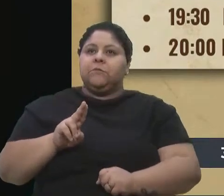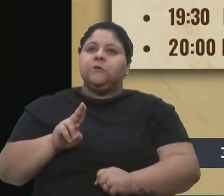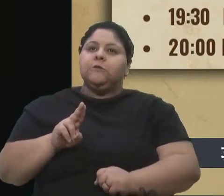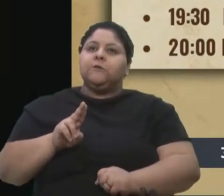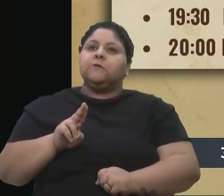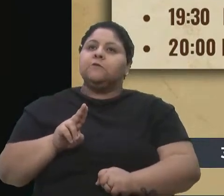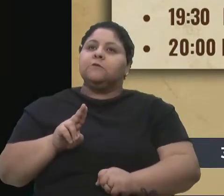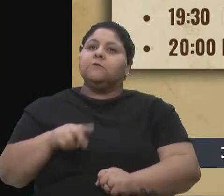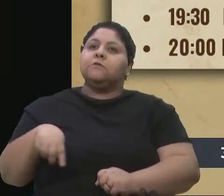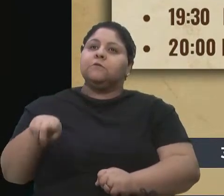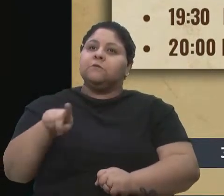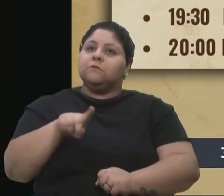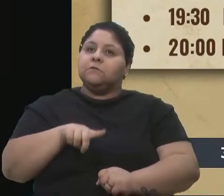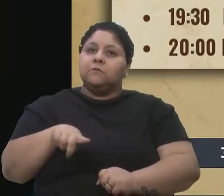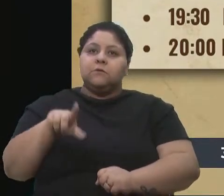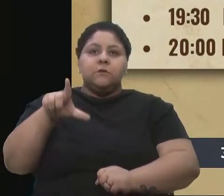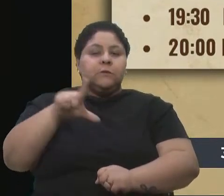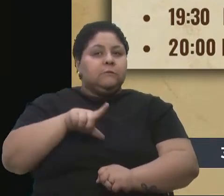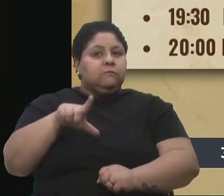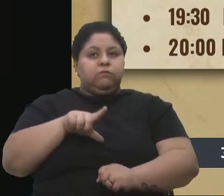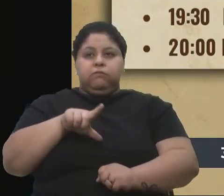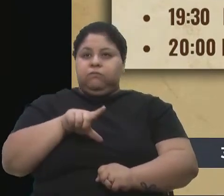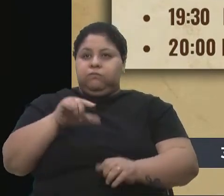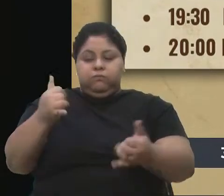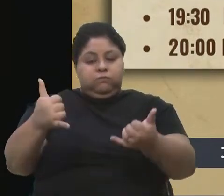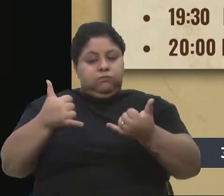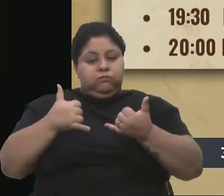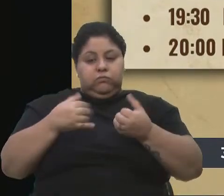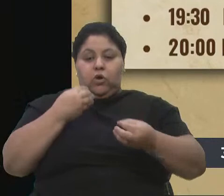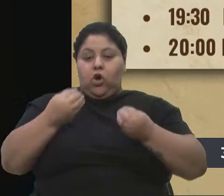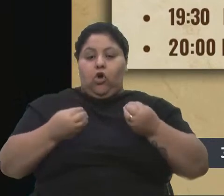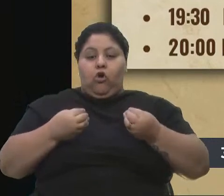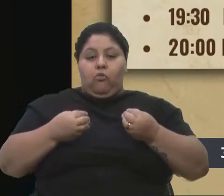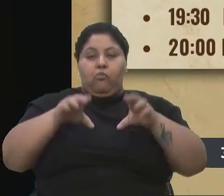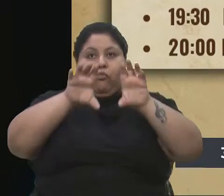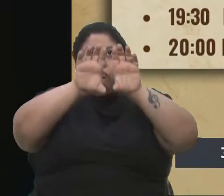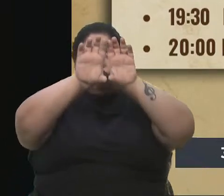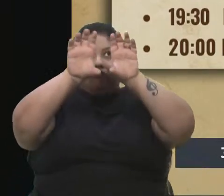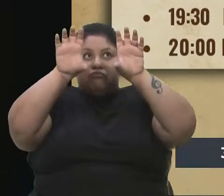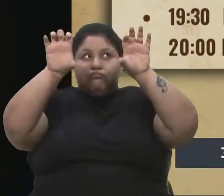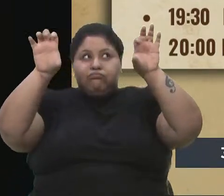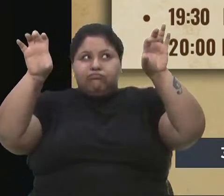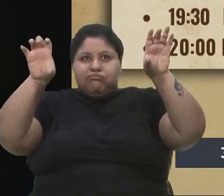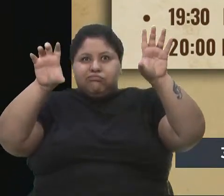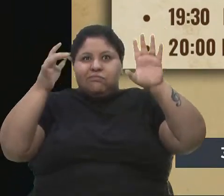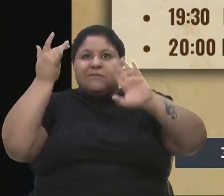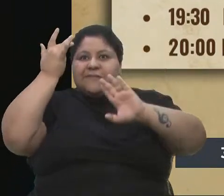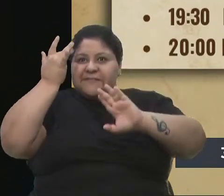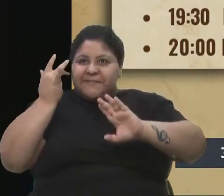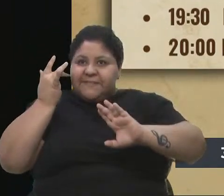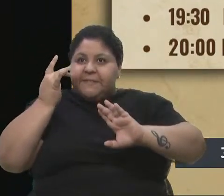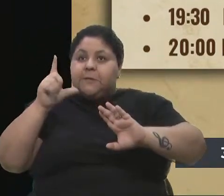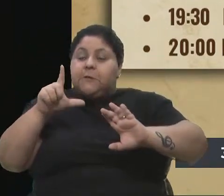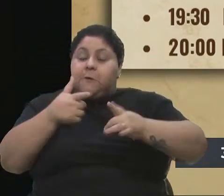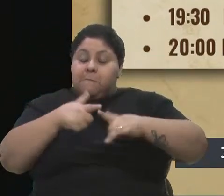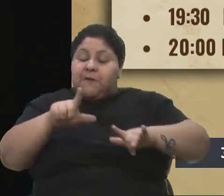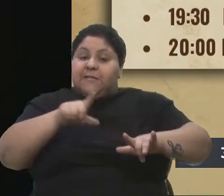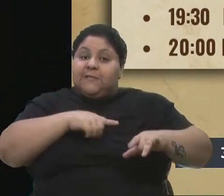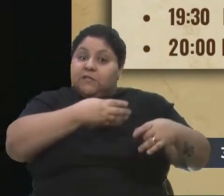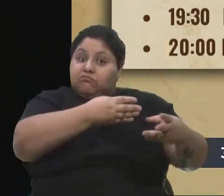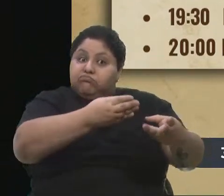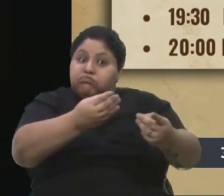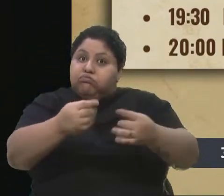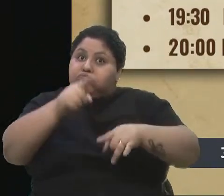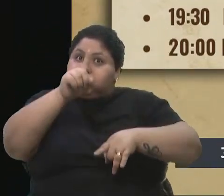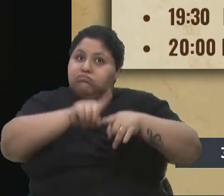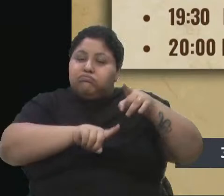e a gente não tem ainda a informação de como vai estar o tempo amanhã, para ver se ela acontece ou não, mas tem também muitas atividades lá nos pavilhões. Ó, às